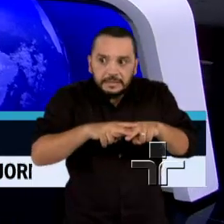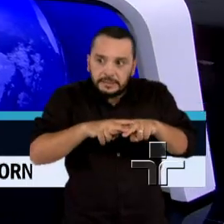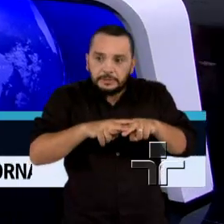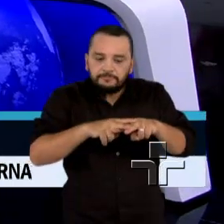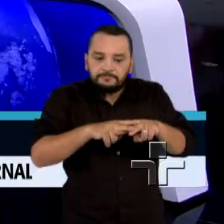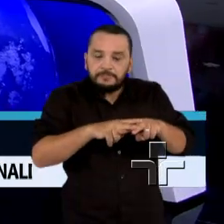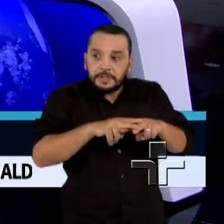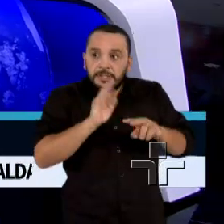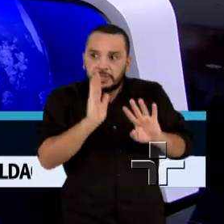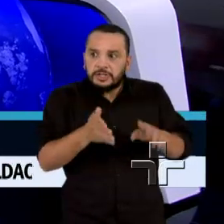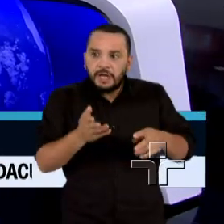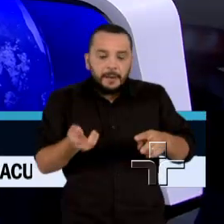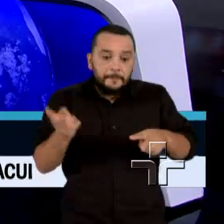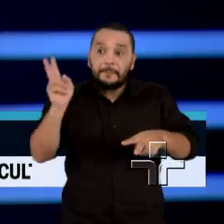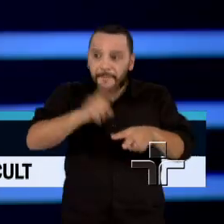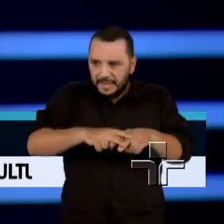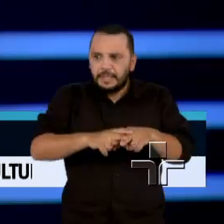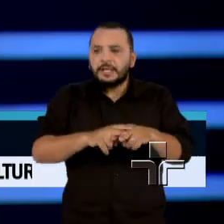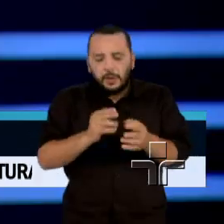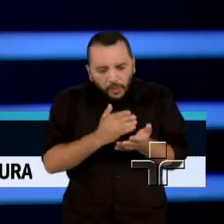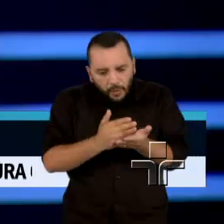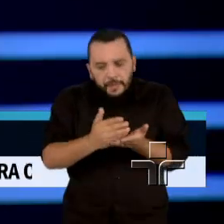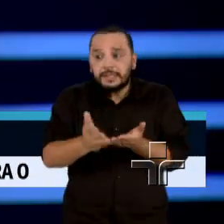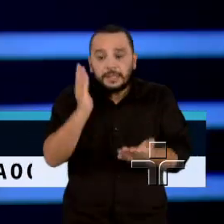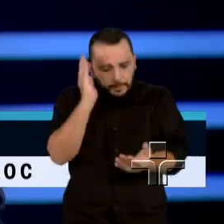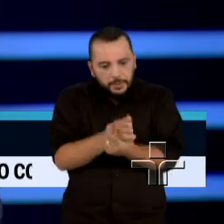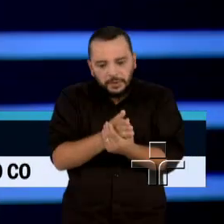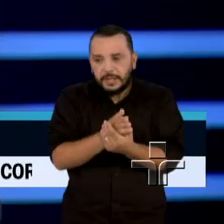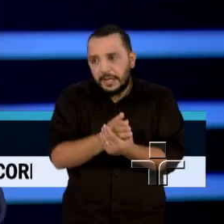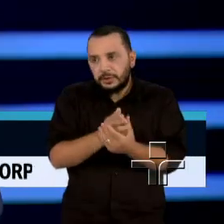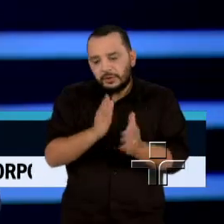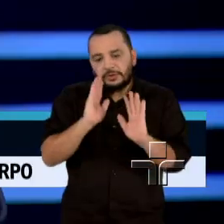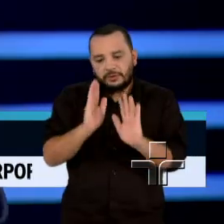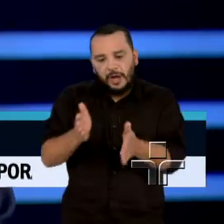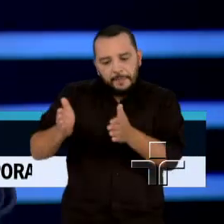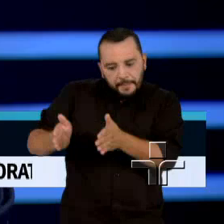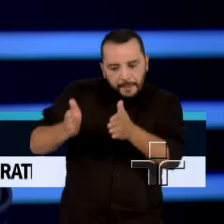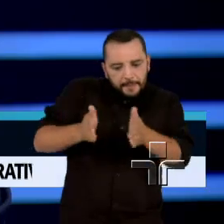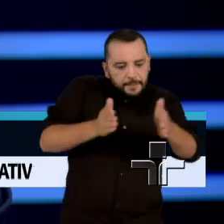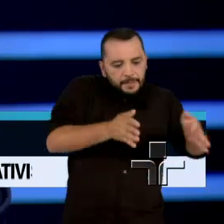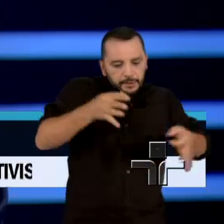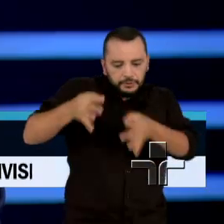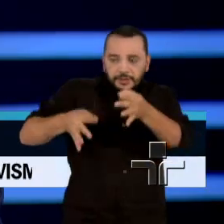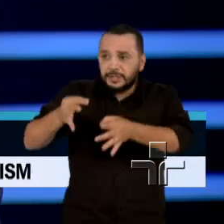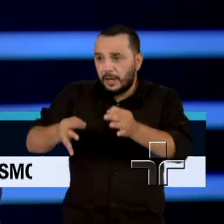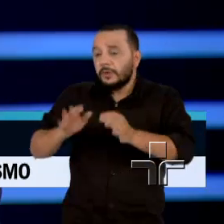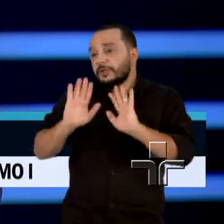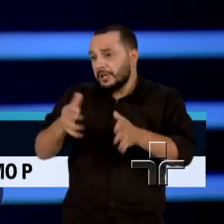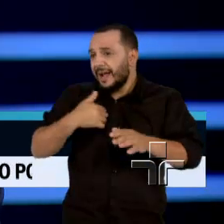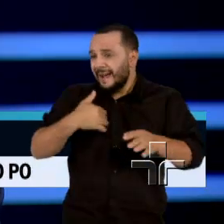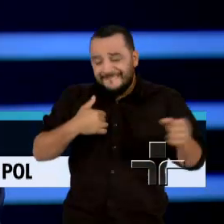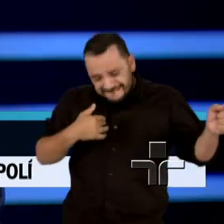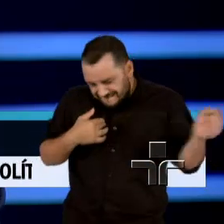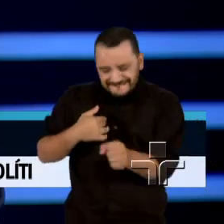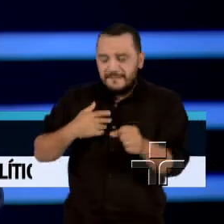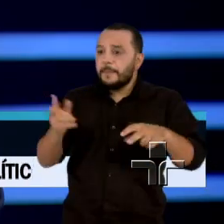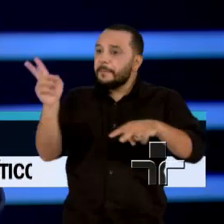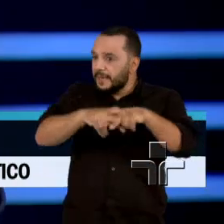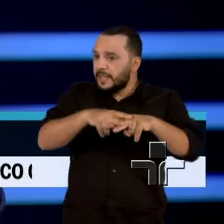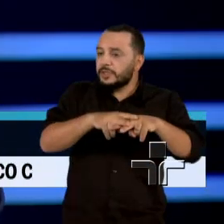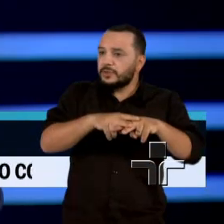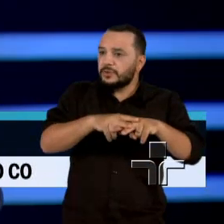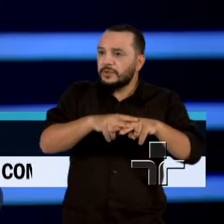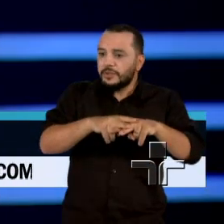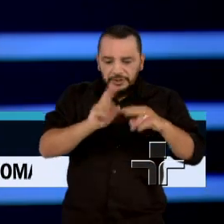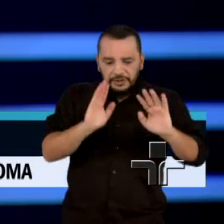começando o processo judicial, pode até já ter sido erro no começo, mas mesmo supondo que não tenha, não faz sentido você expor